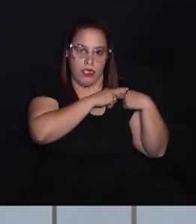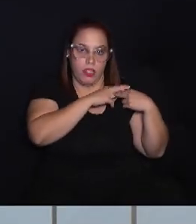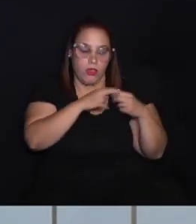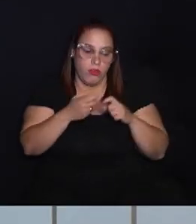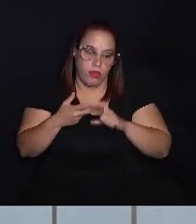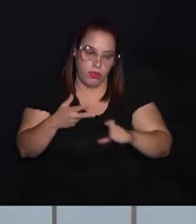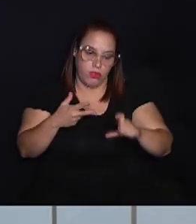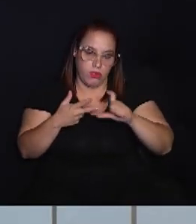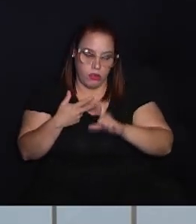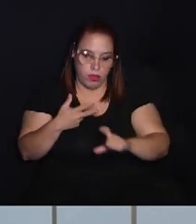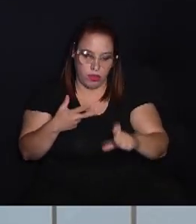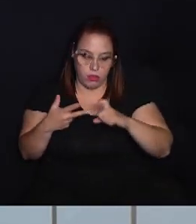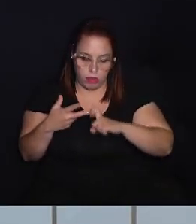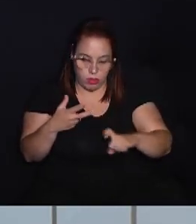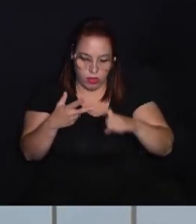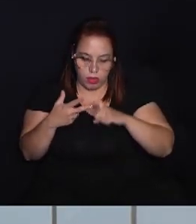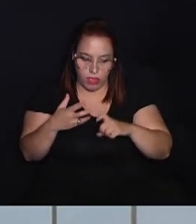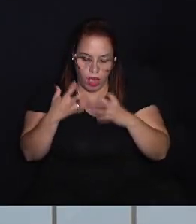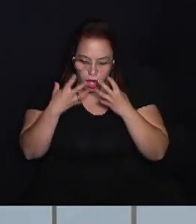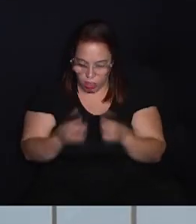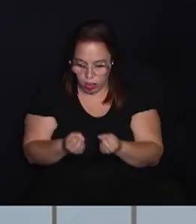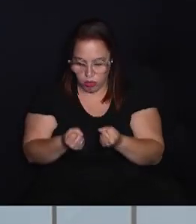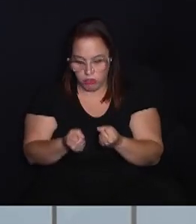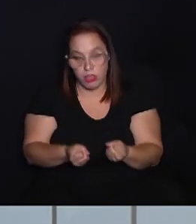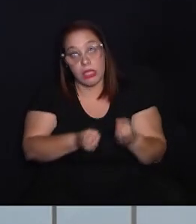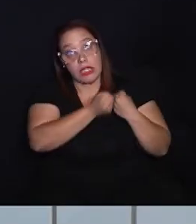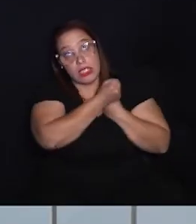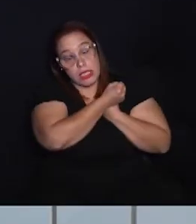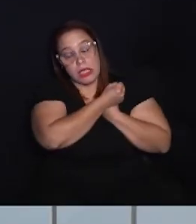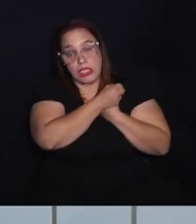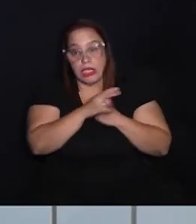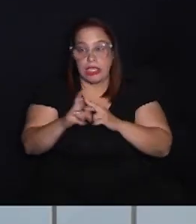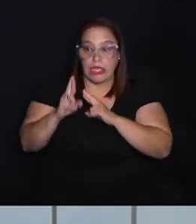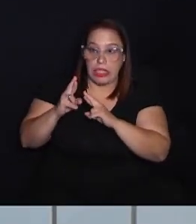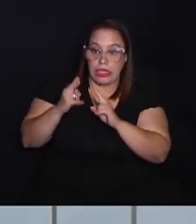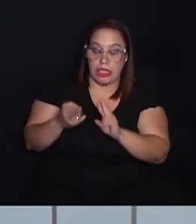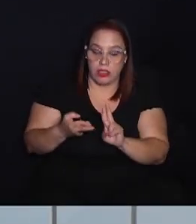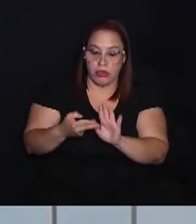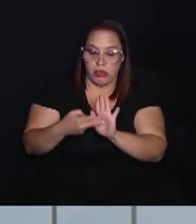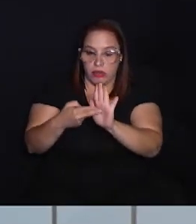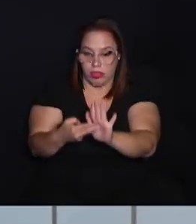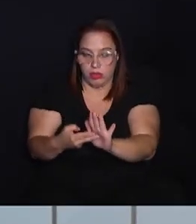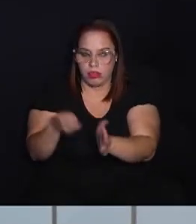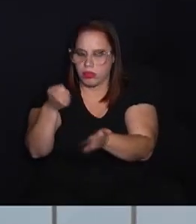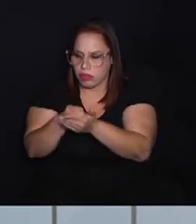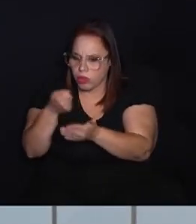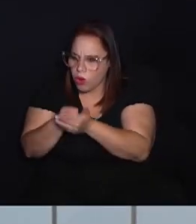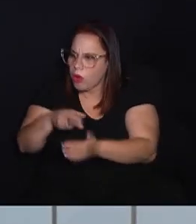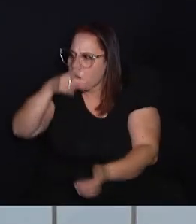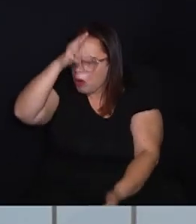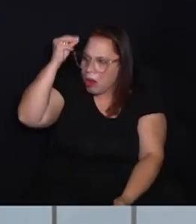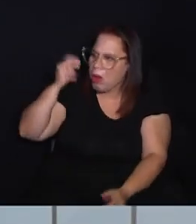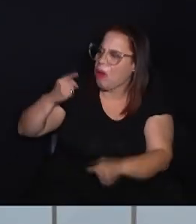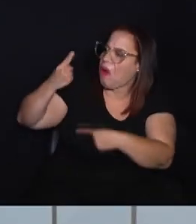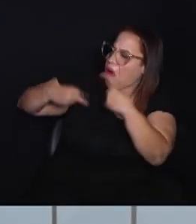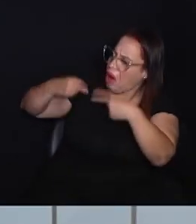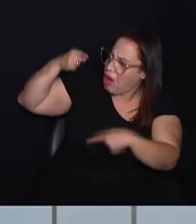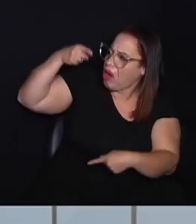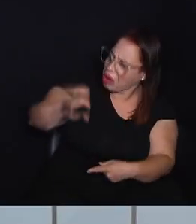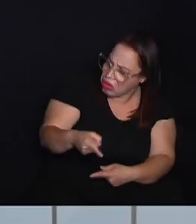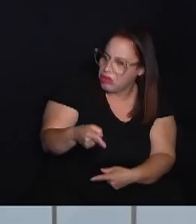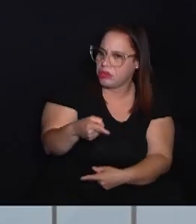mandatos, né? Se a gente pegar, por exemplo, a participação dos vereadores em reuniões, comissões, a gente não tem nem